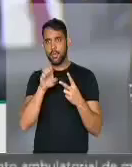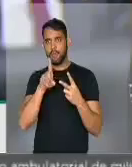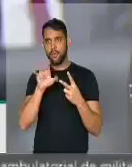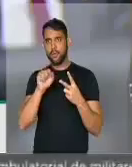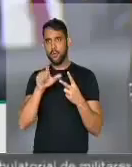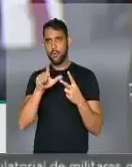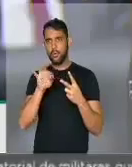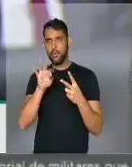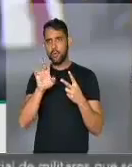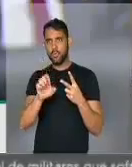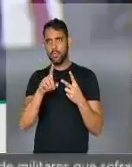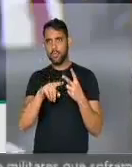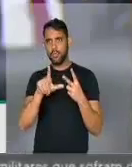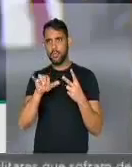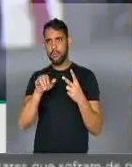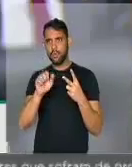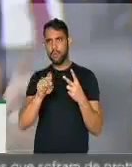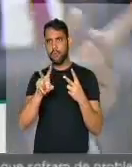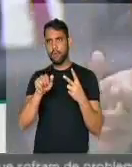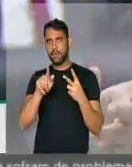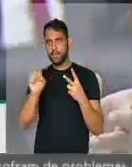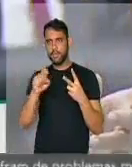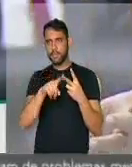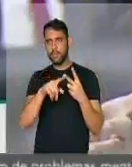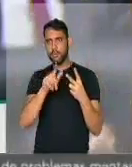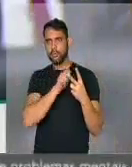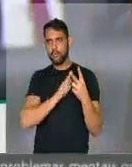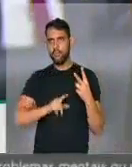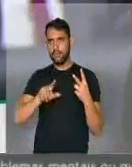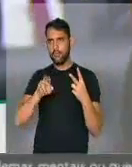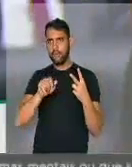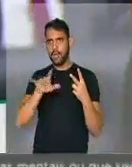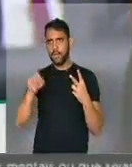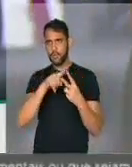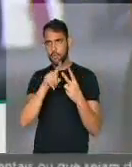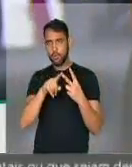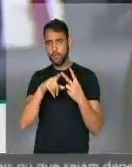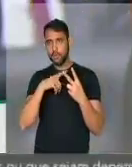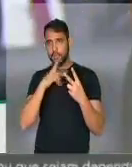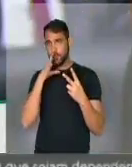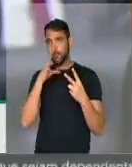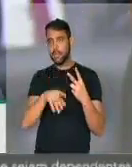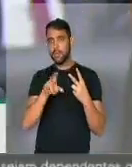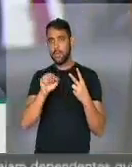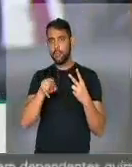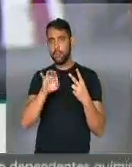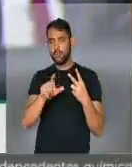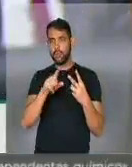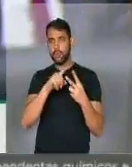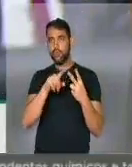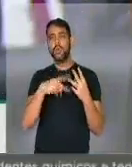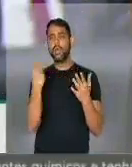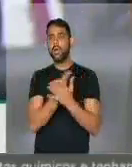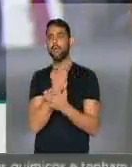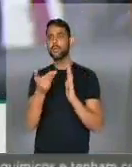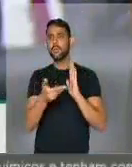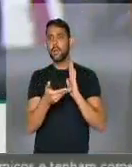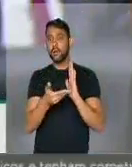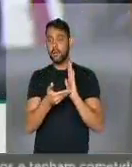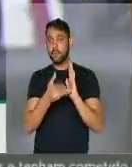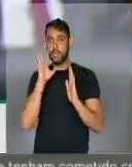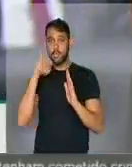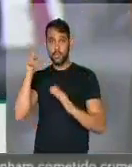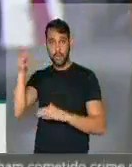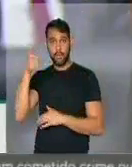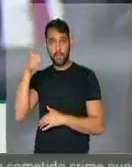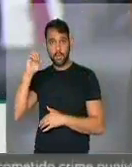Evaldo Lodi e Lutero Vargas, lá no governo Vargas. Os 2 foram denunciados por crime comum. O que a Câmara dos Deputados